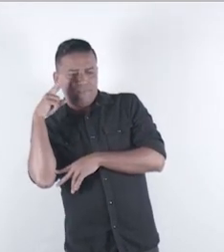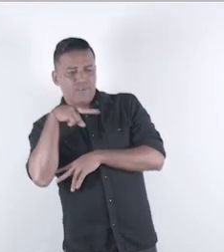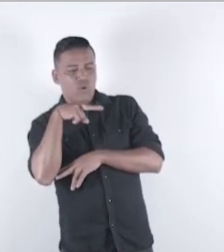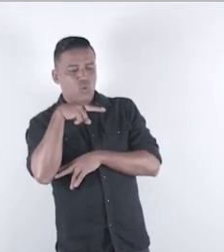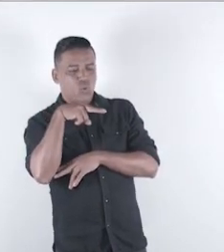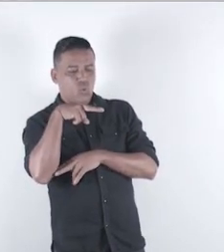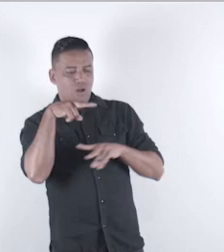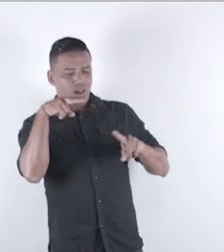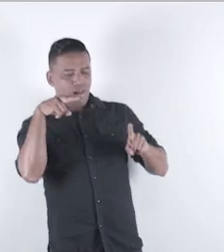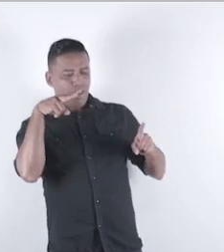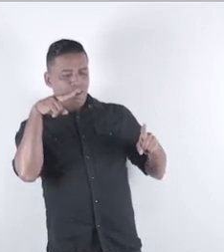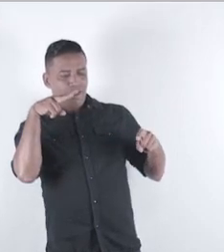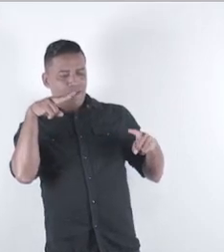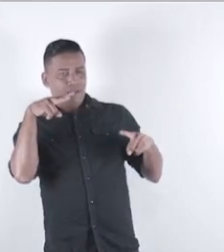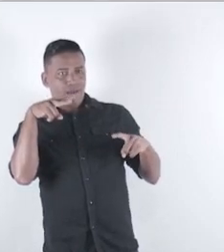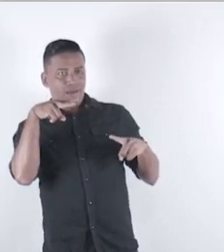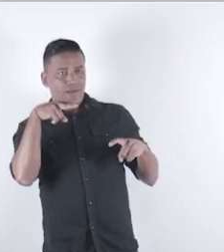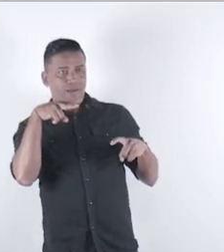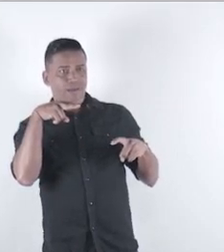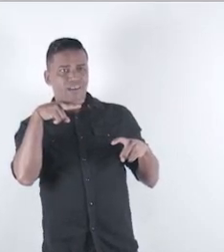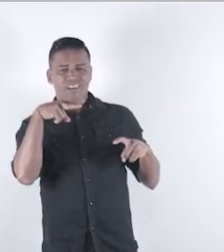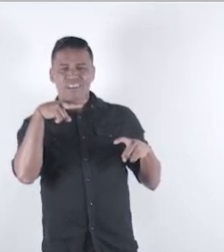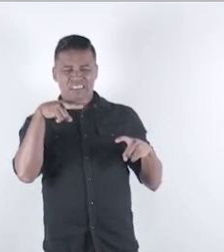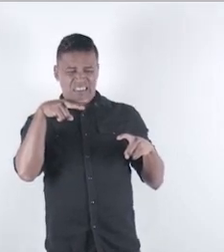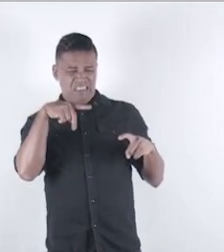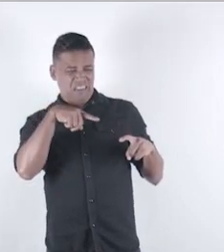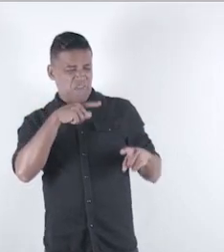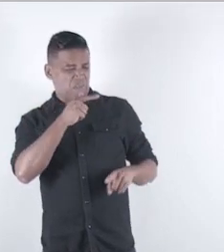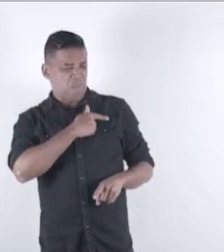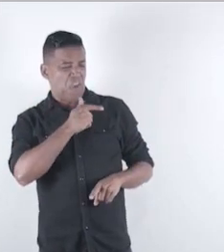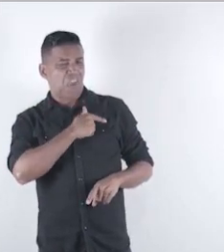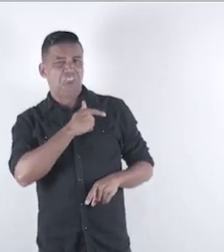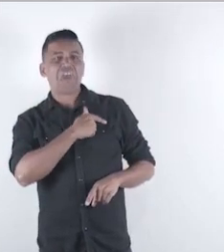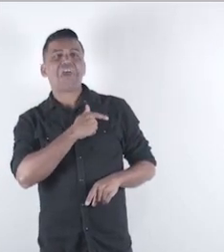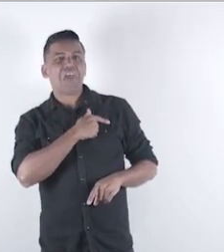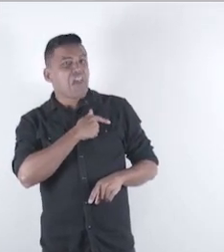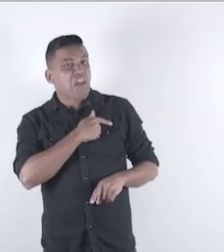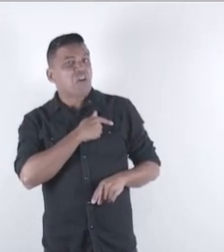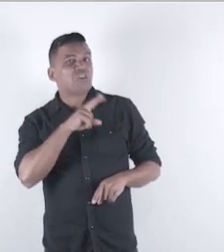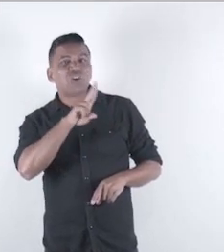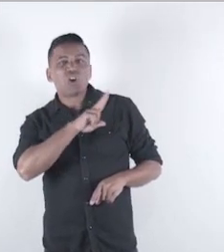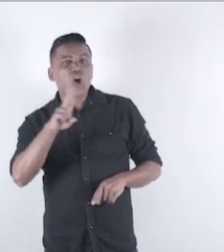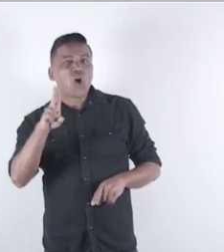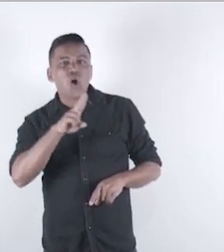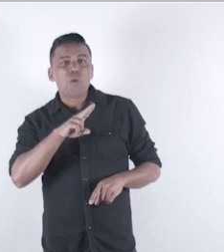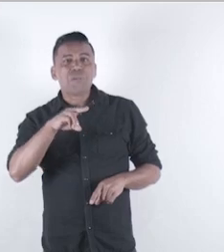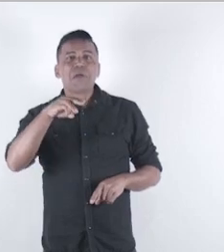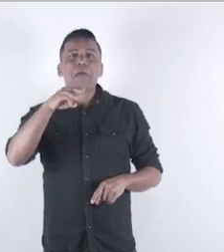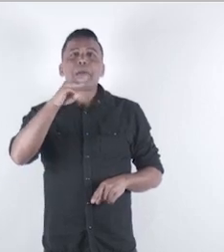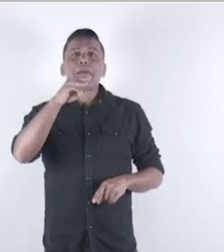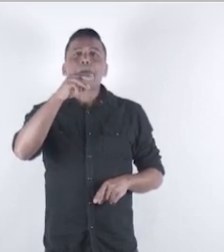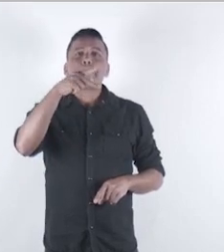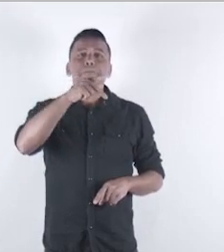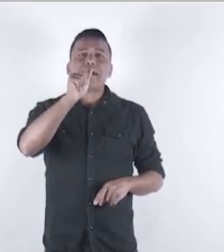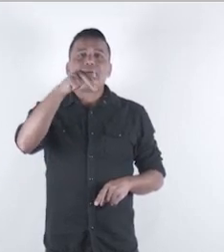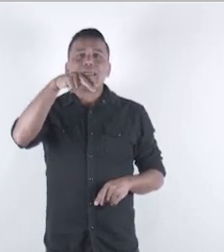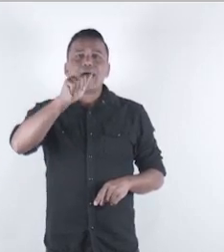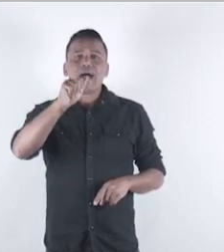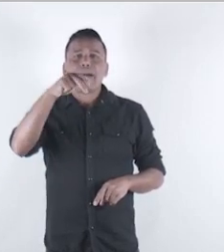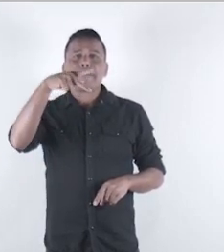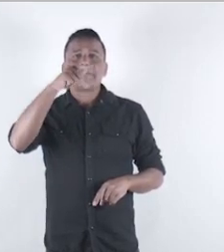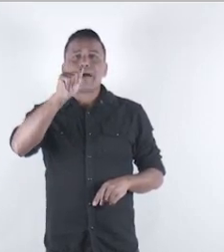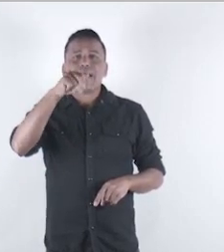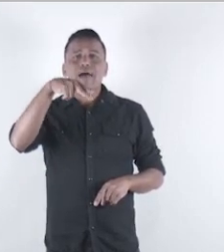logo mexendo com ela. Ai, que feiura! Você vai se chamar Paná-Paná,